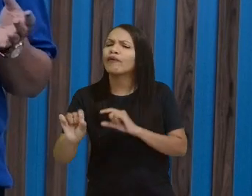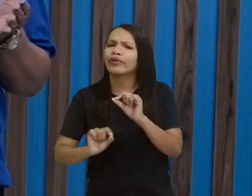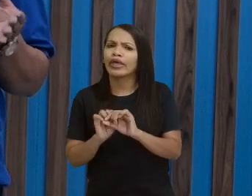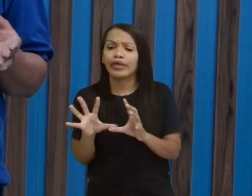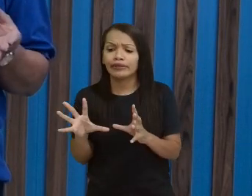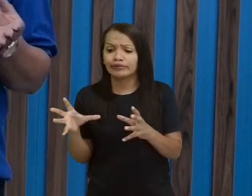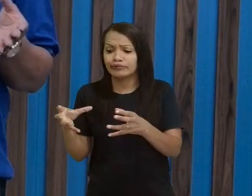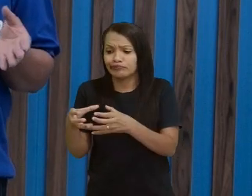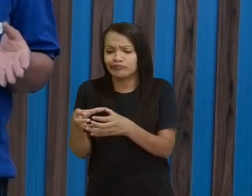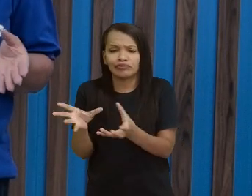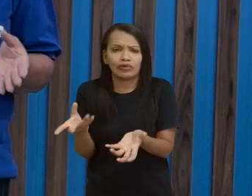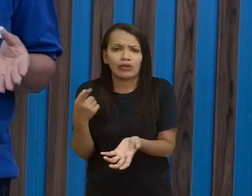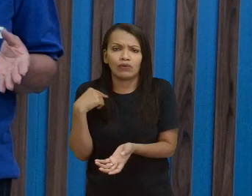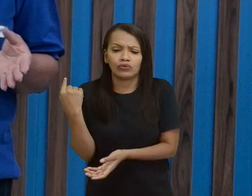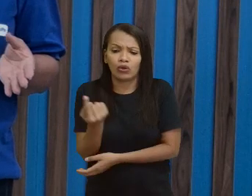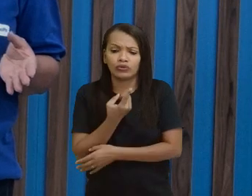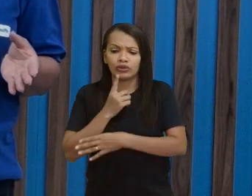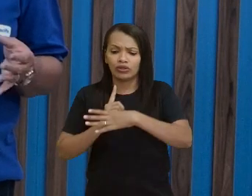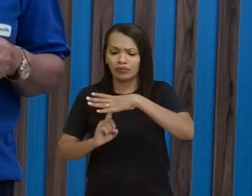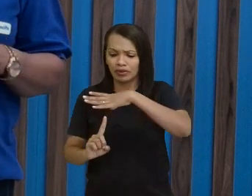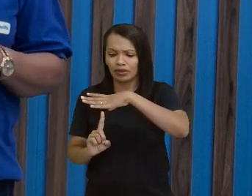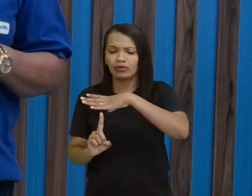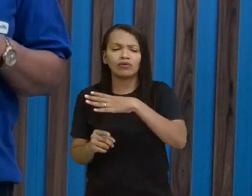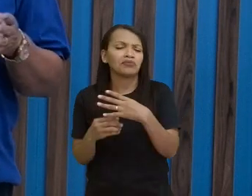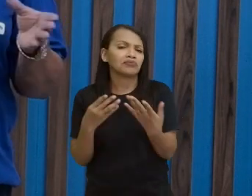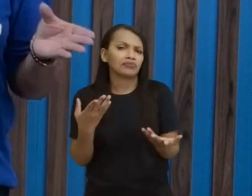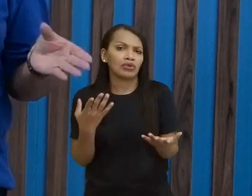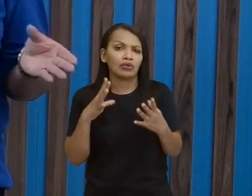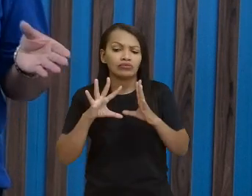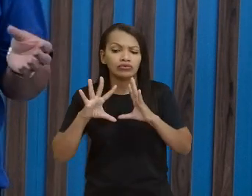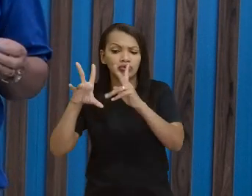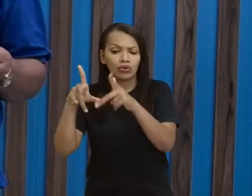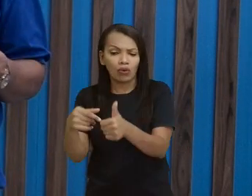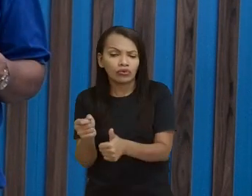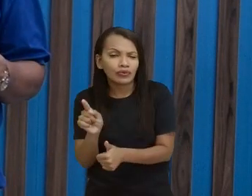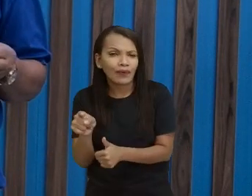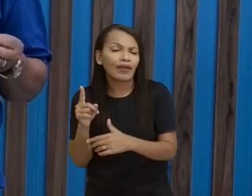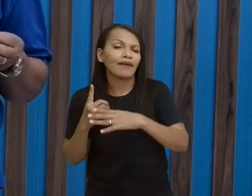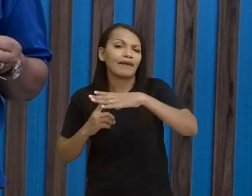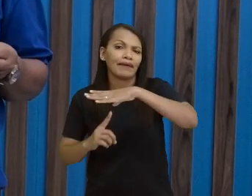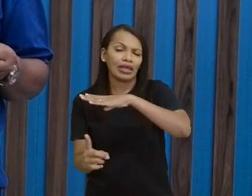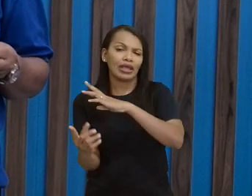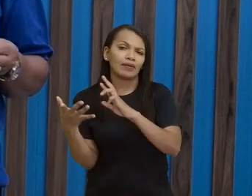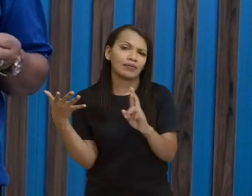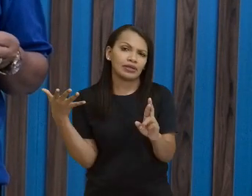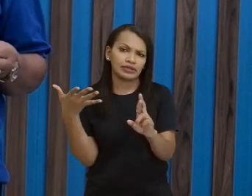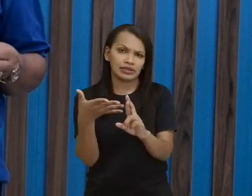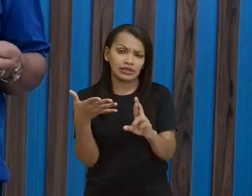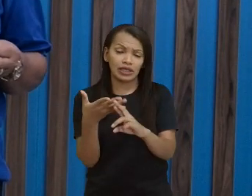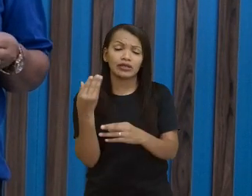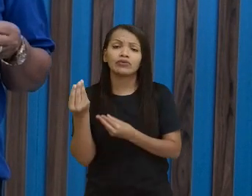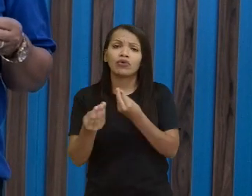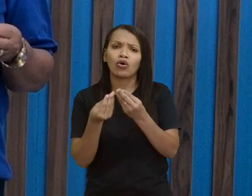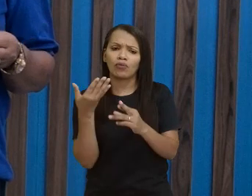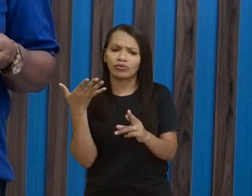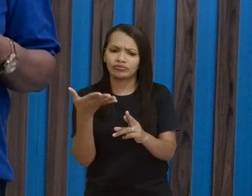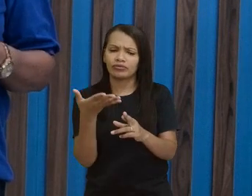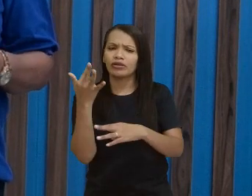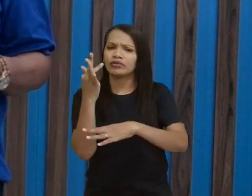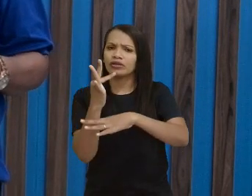geralmente é o nosso denominador, ou seja, o todo é representado numa fração